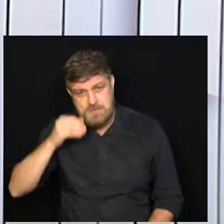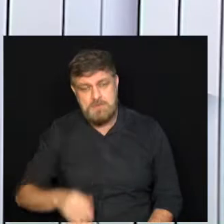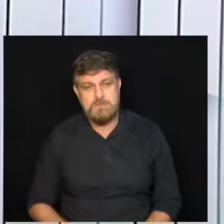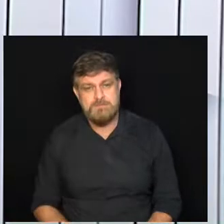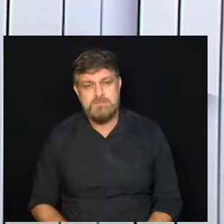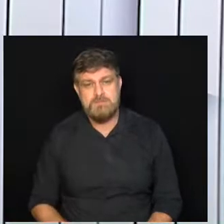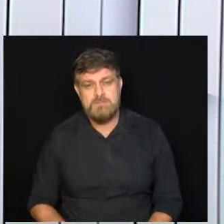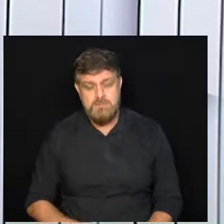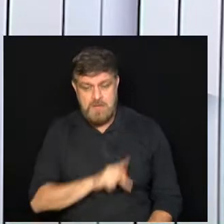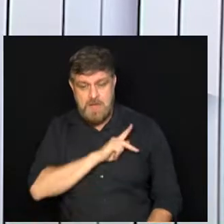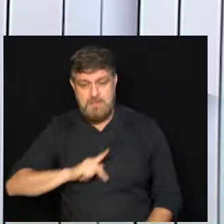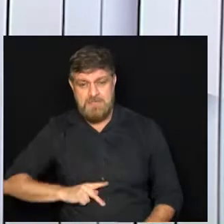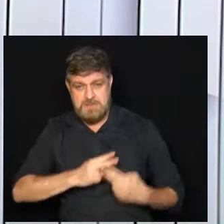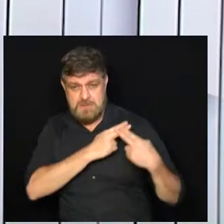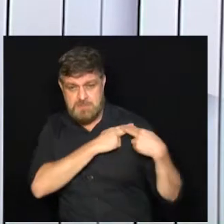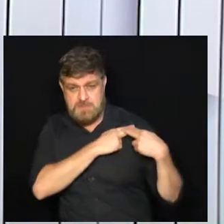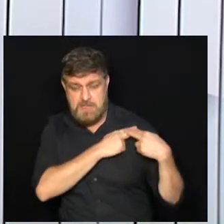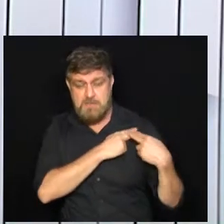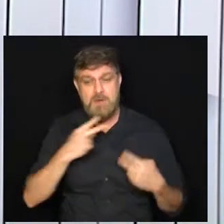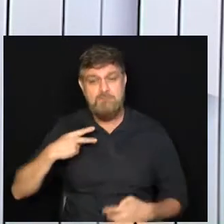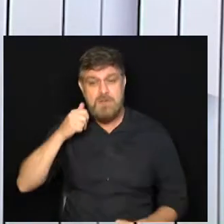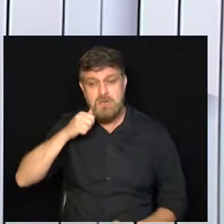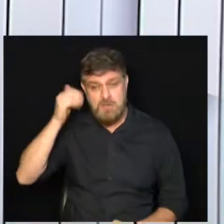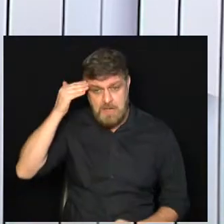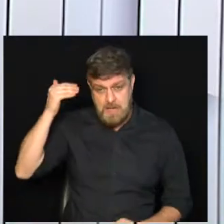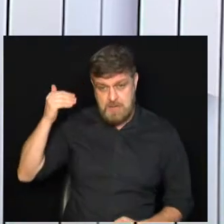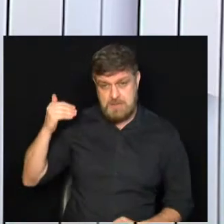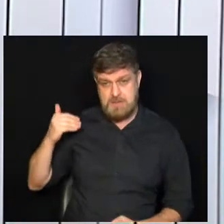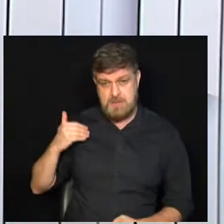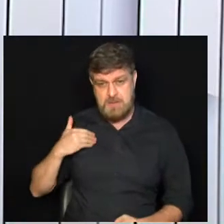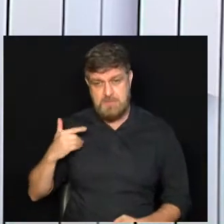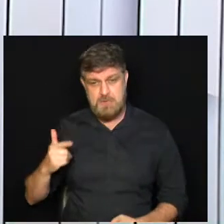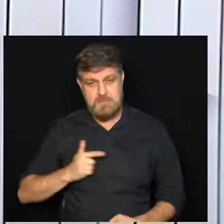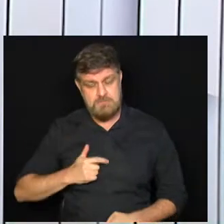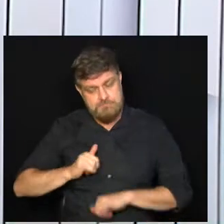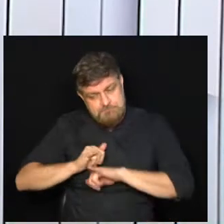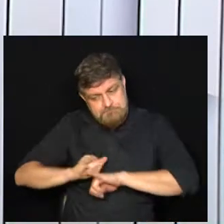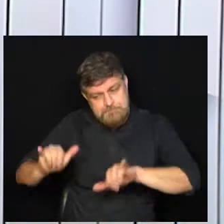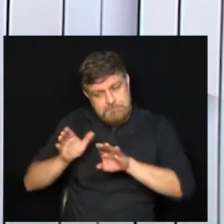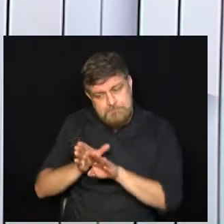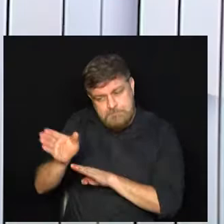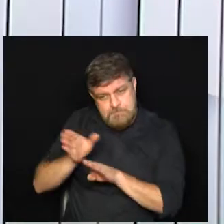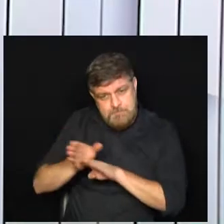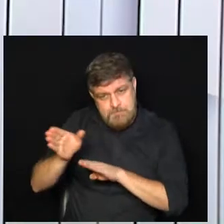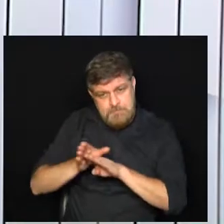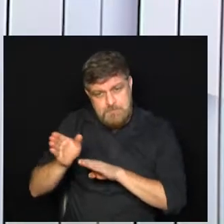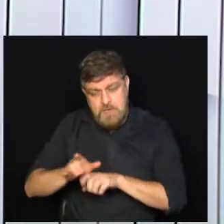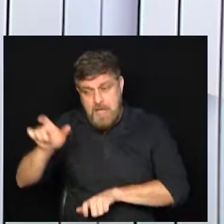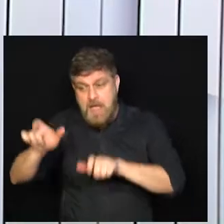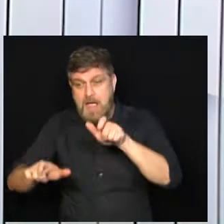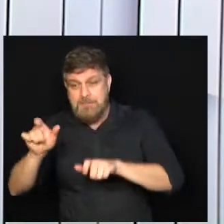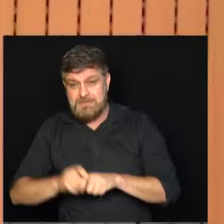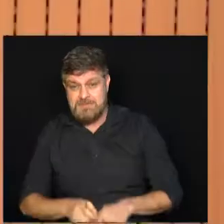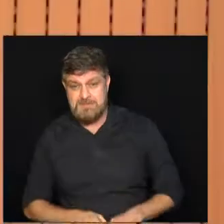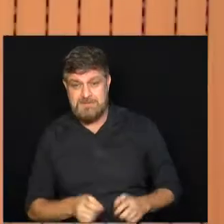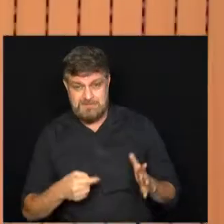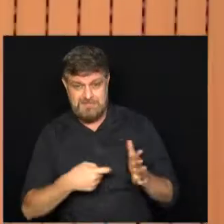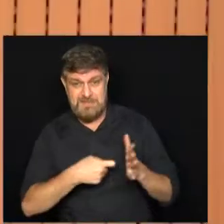A presidente da comissão, a vereadora Débora Palermo, alertou para quem tem medo de fazer a